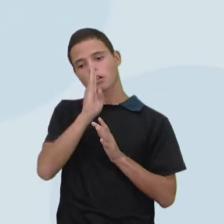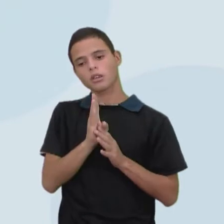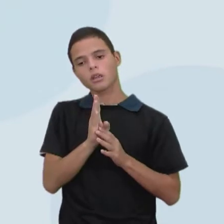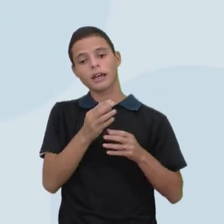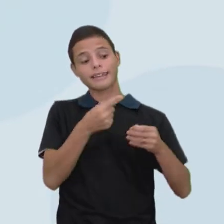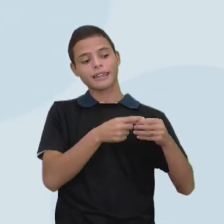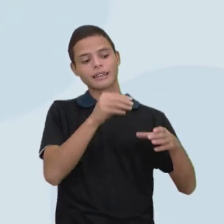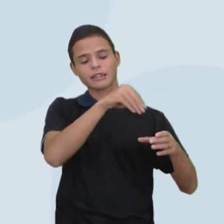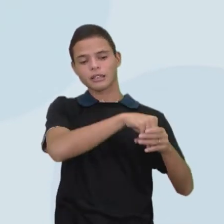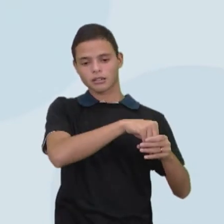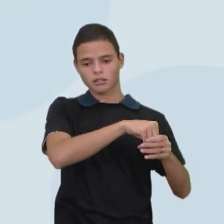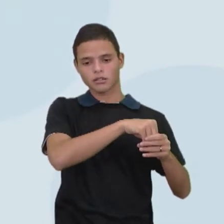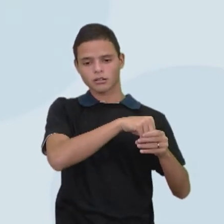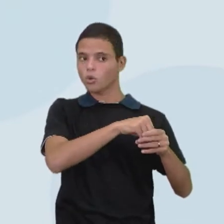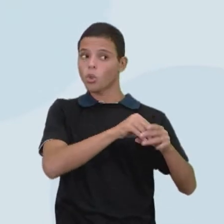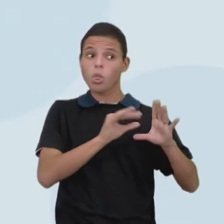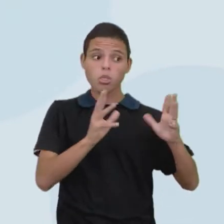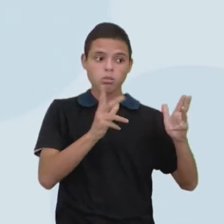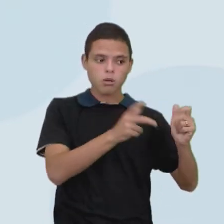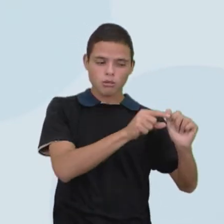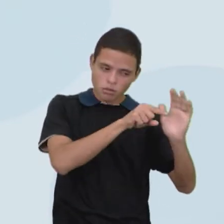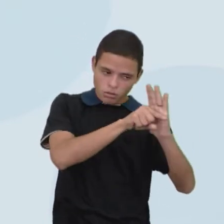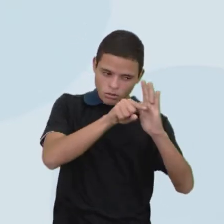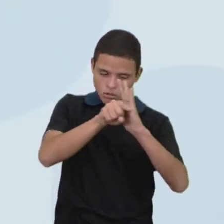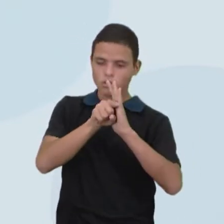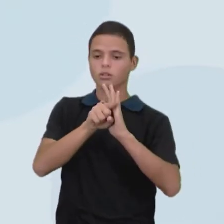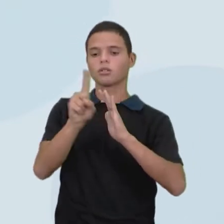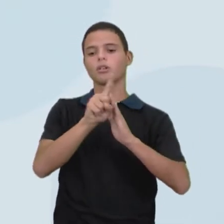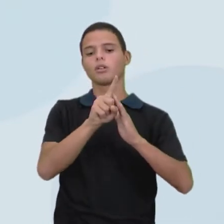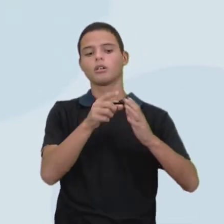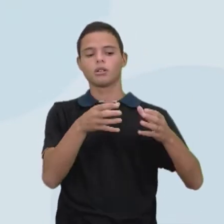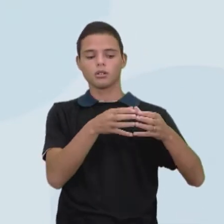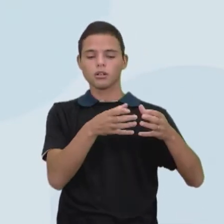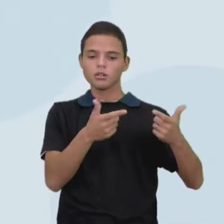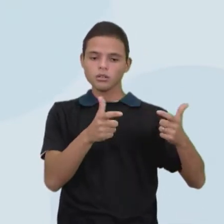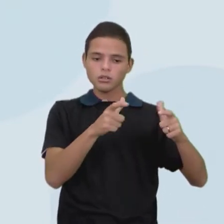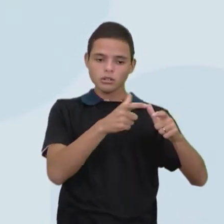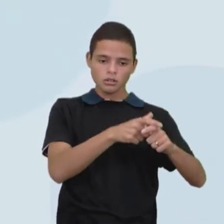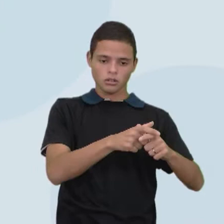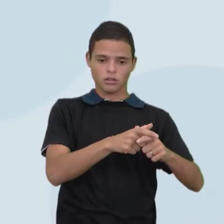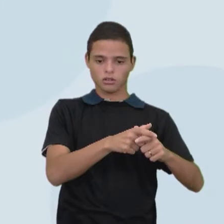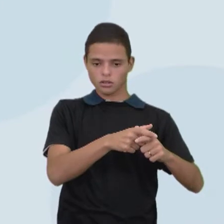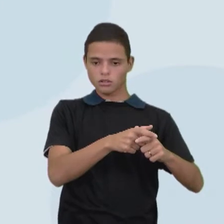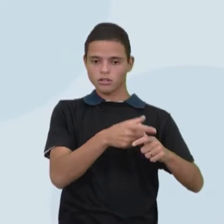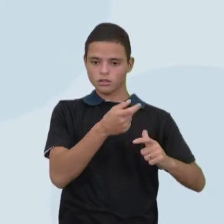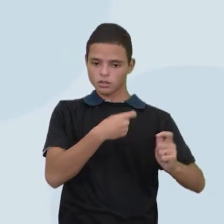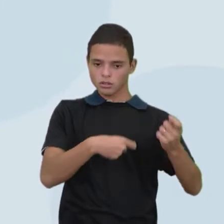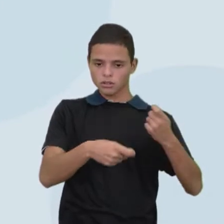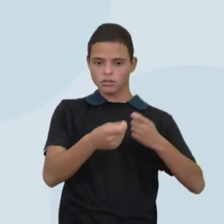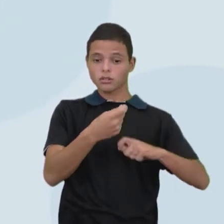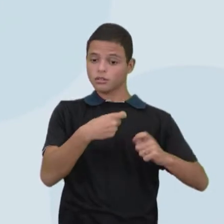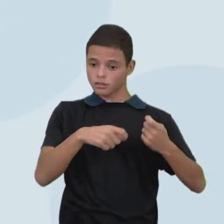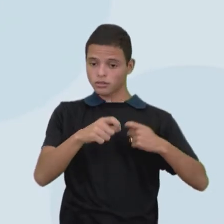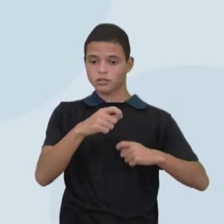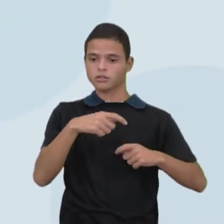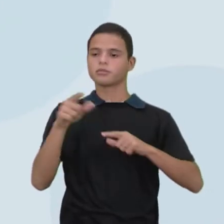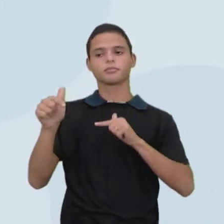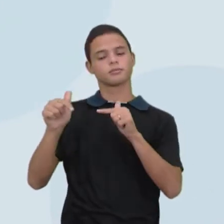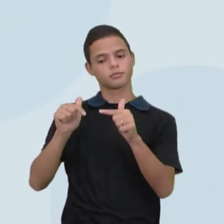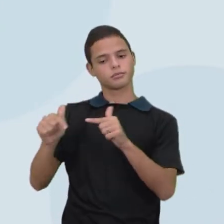desse município eu não vou pegar todo mundo. Eu vou pegar quem? Pessoal que tem o quê? Que é popular, o pessoal que tem a economia ativa,